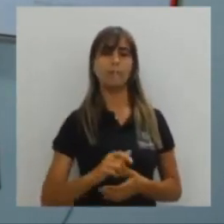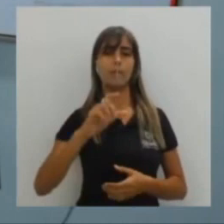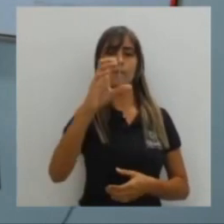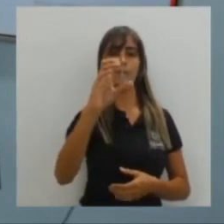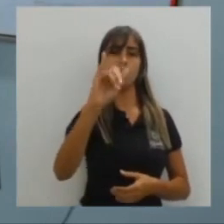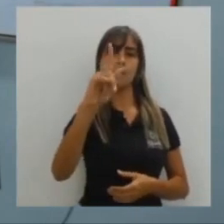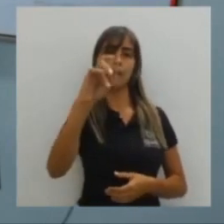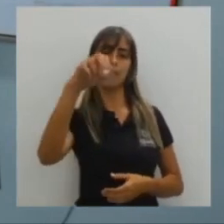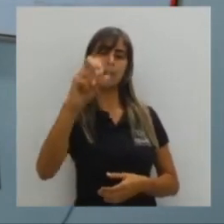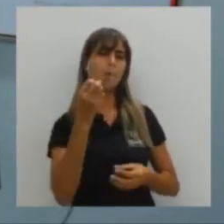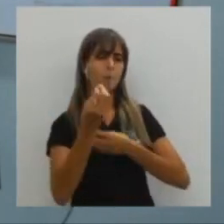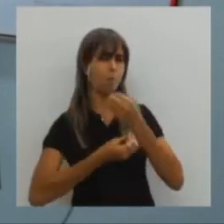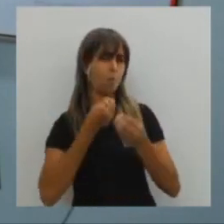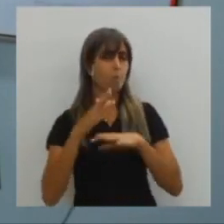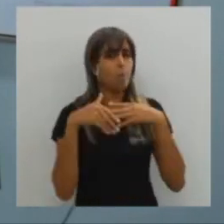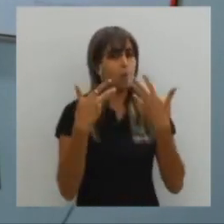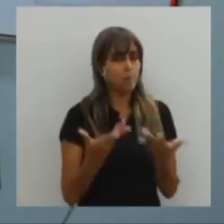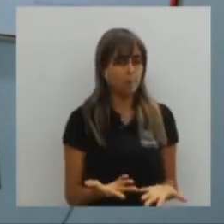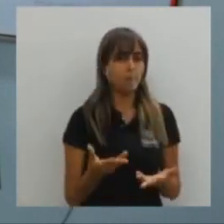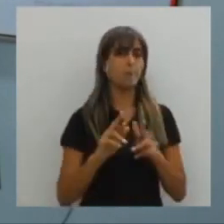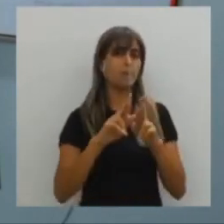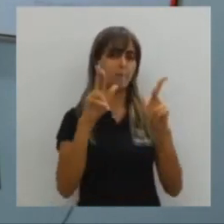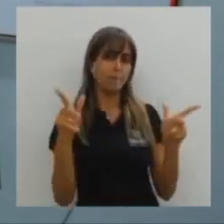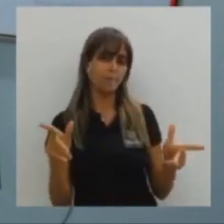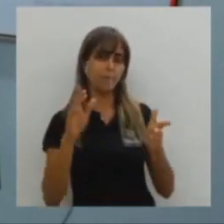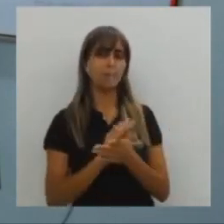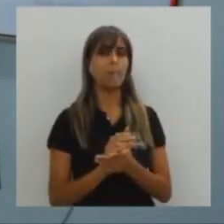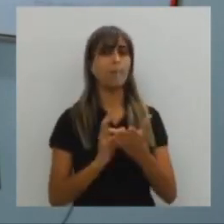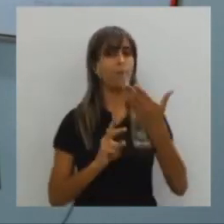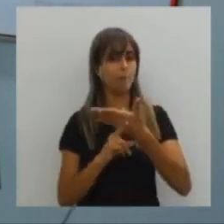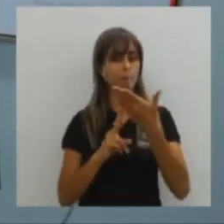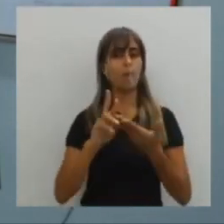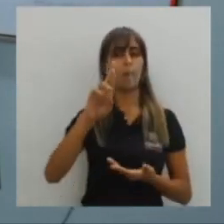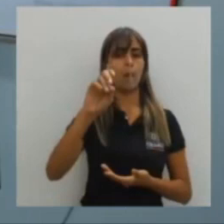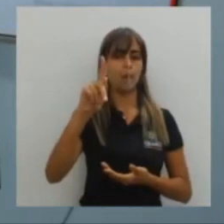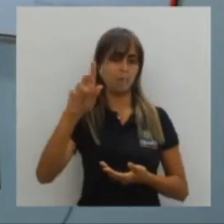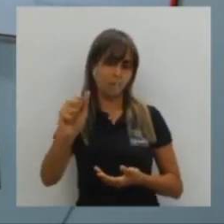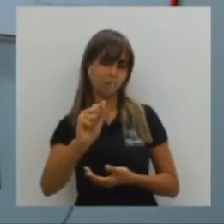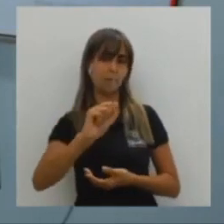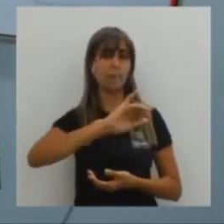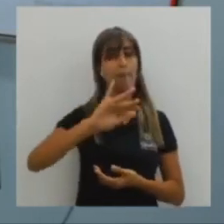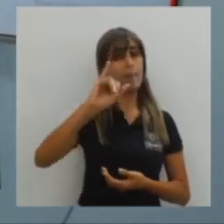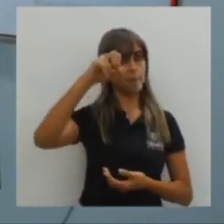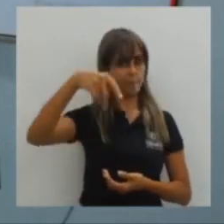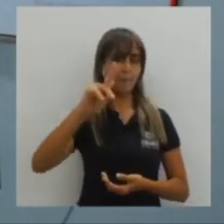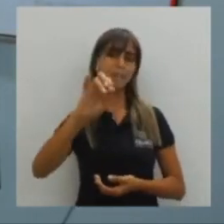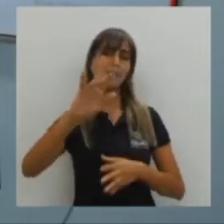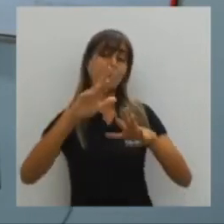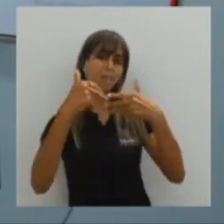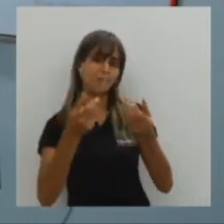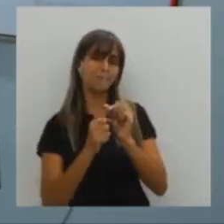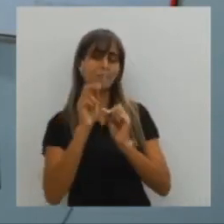Cilaine. E aí, como é que seria, qual que seria essa diferença entre verbos regulares e irregulares que a gente faz